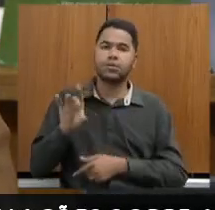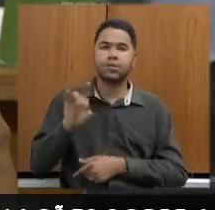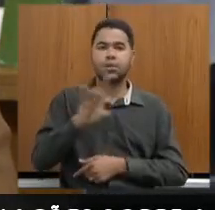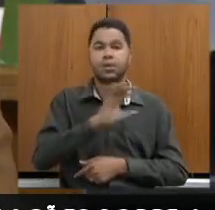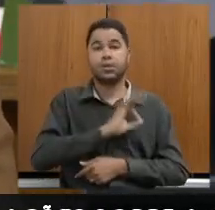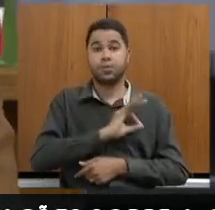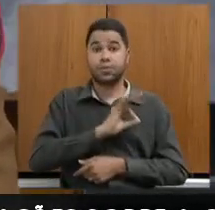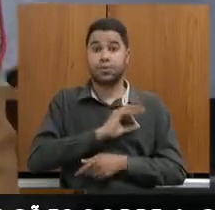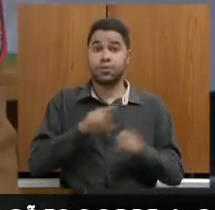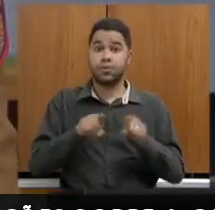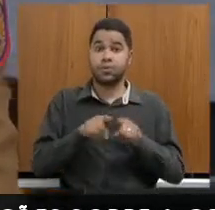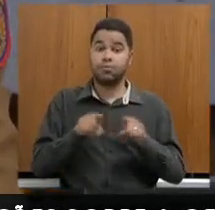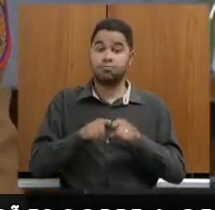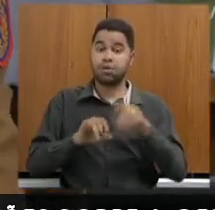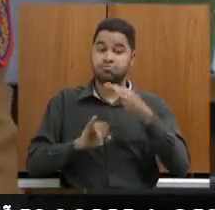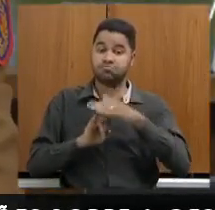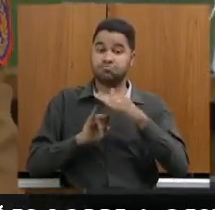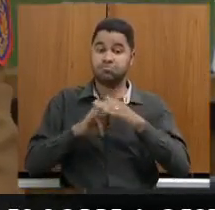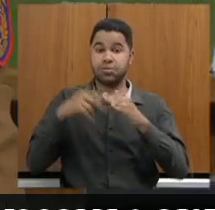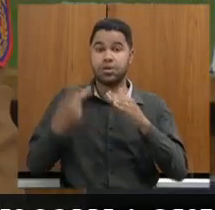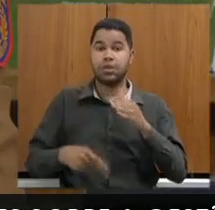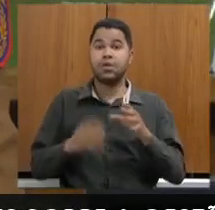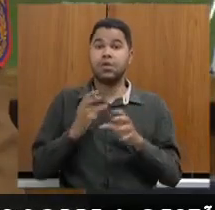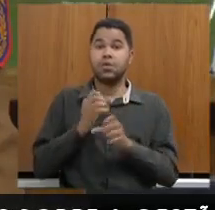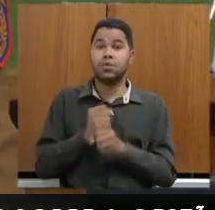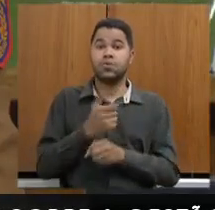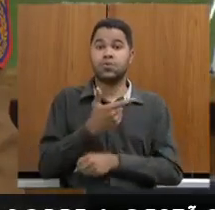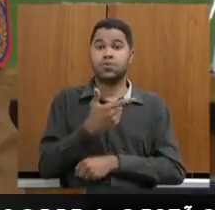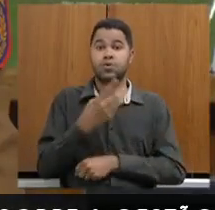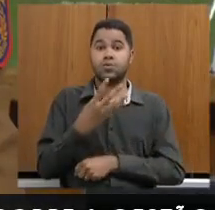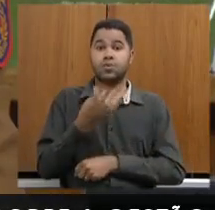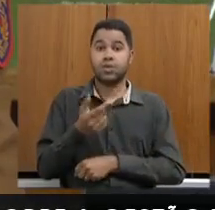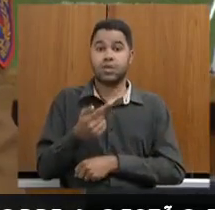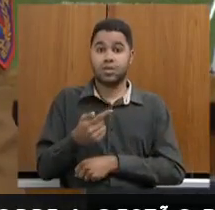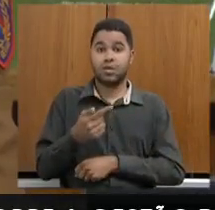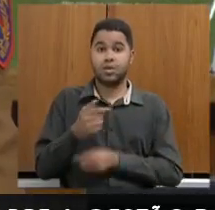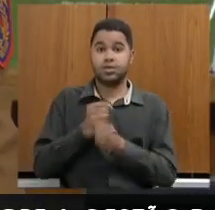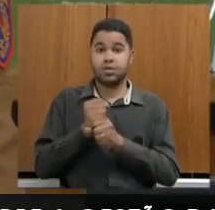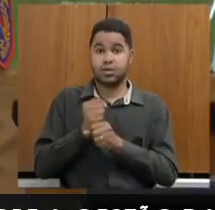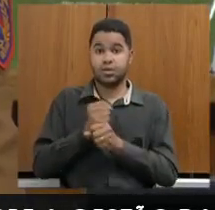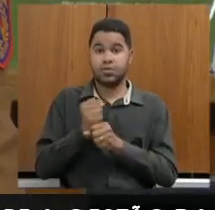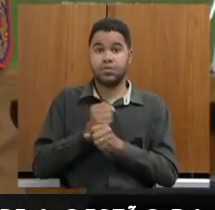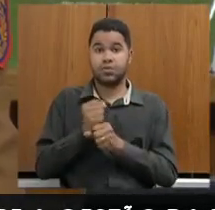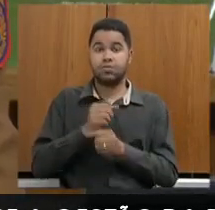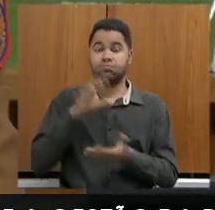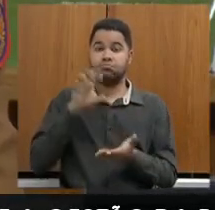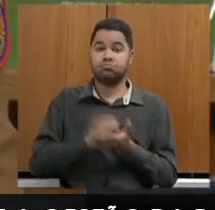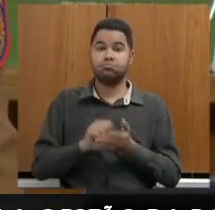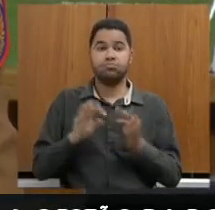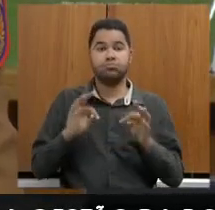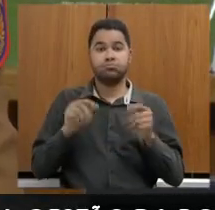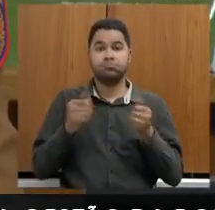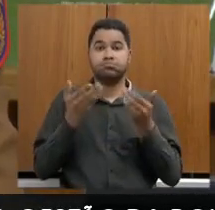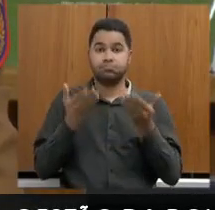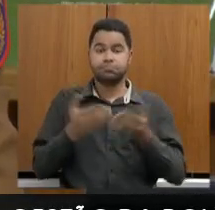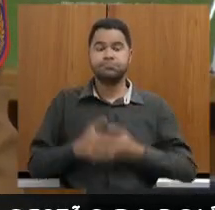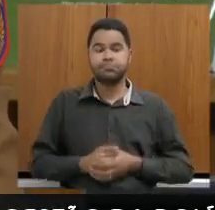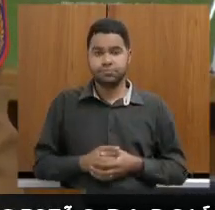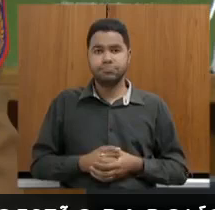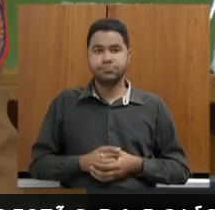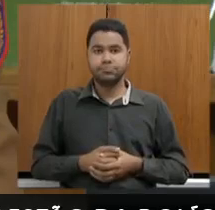policial EA grandeza da sua instituição que neste ano completou 247 anos e o registro para todos os senhores aqui